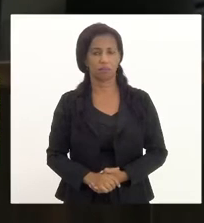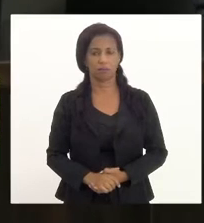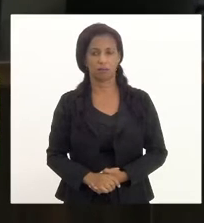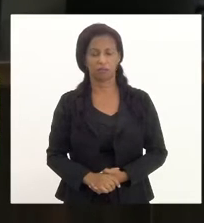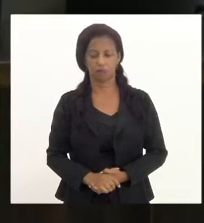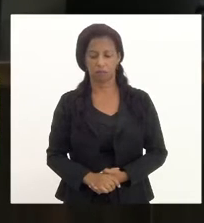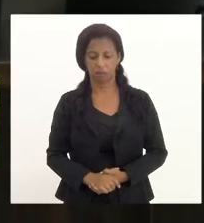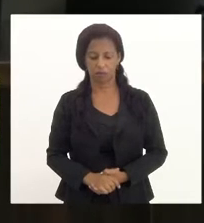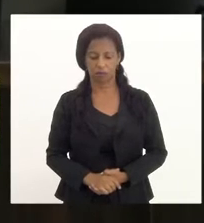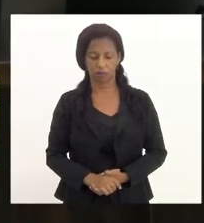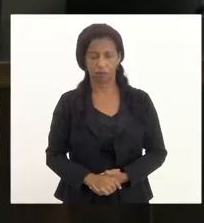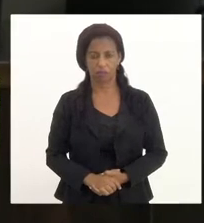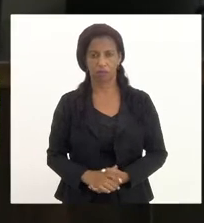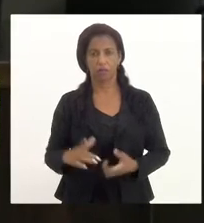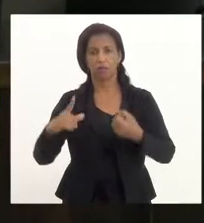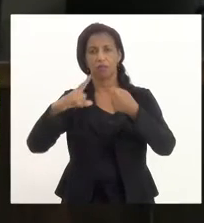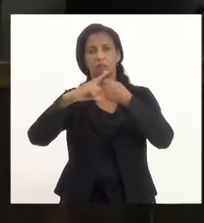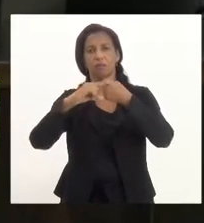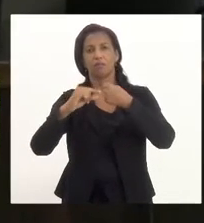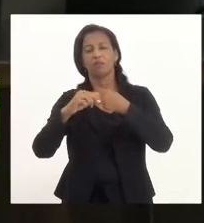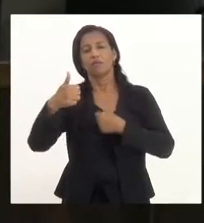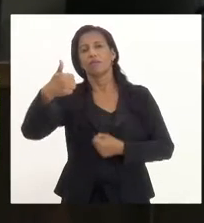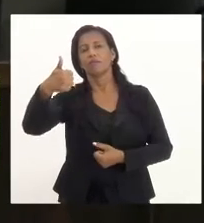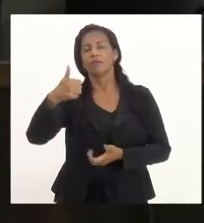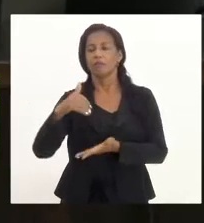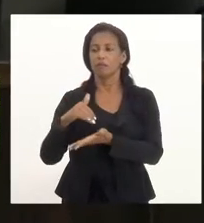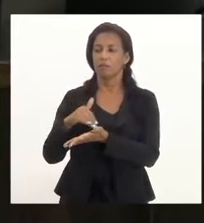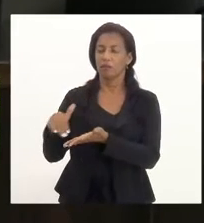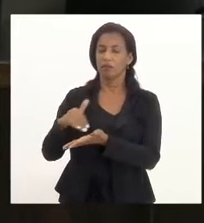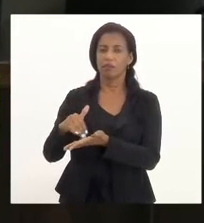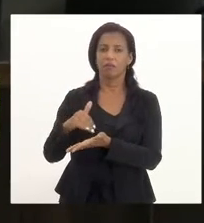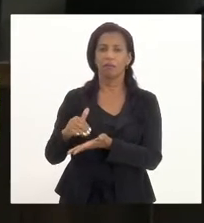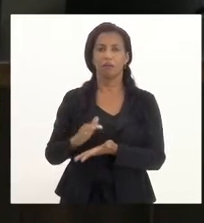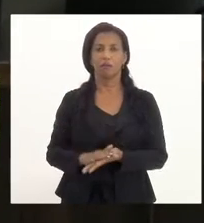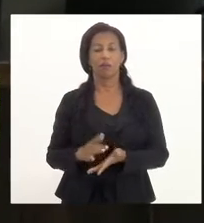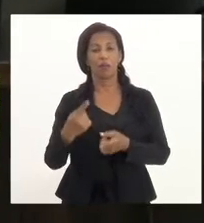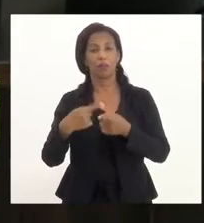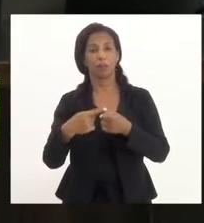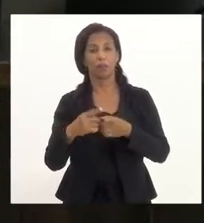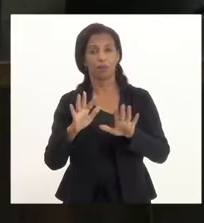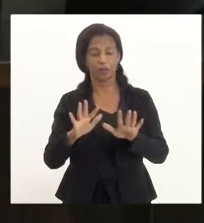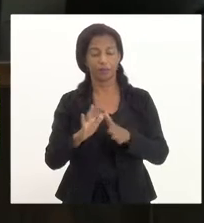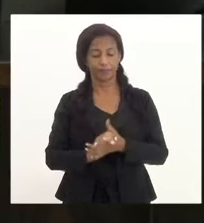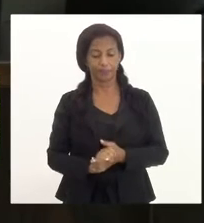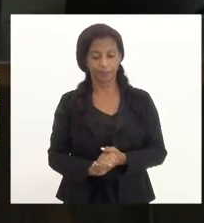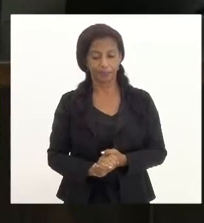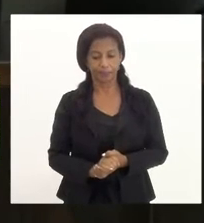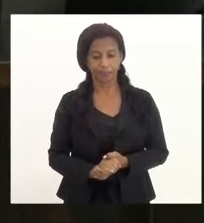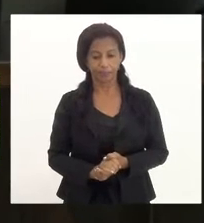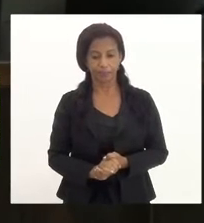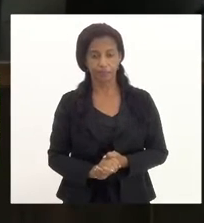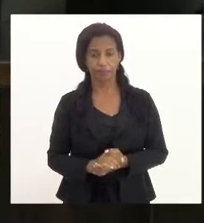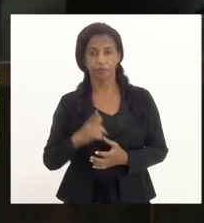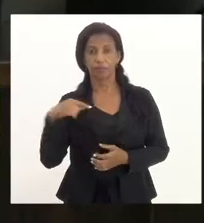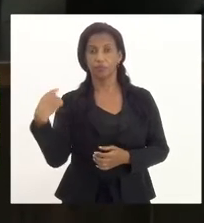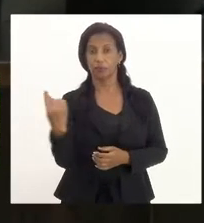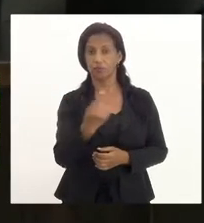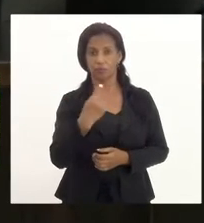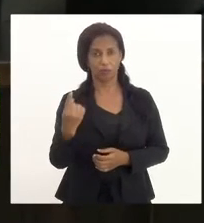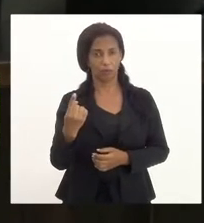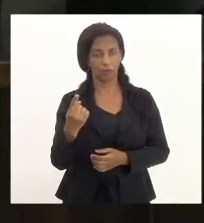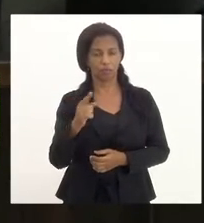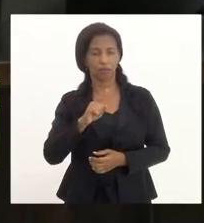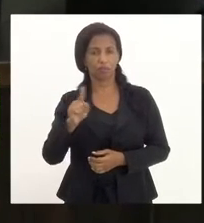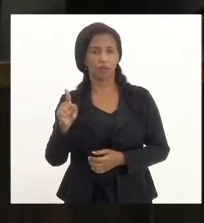e o artigo 1º secretário porque a questão seguinte nós não